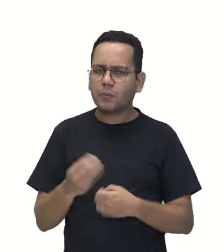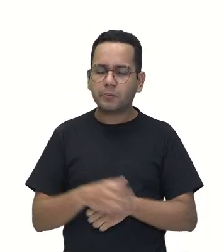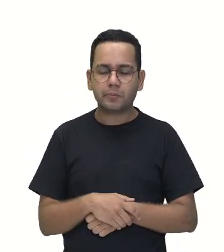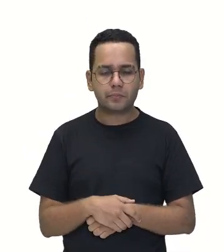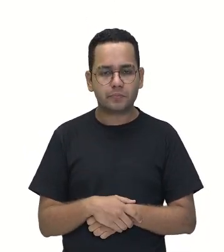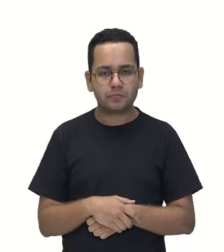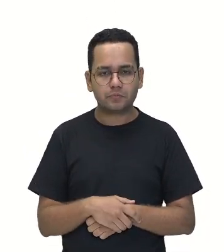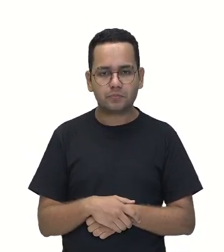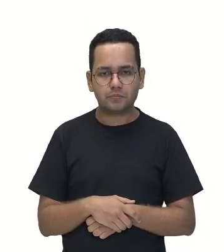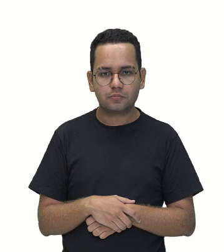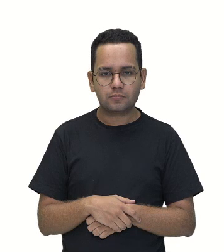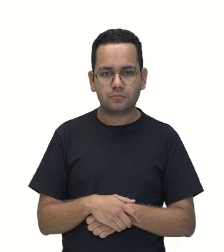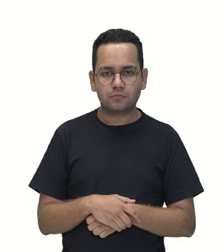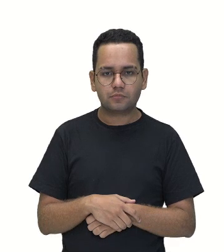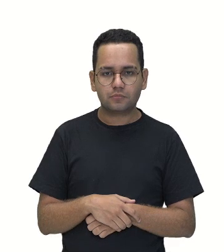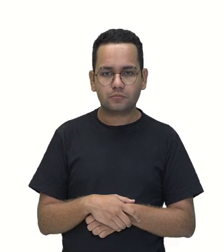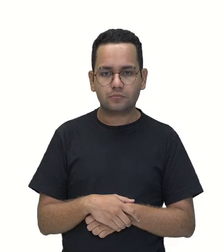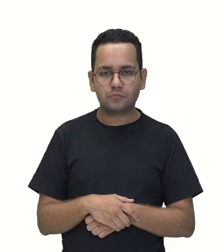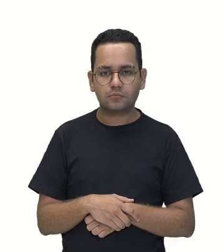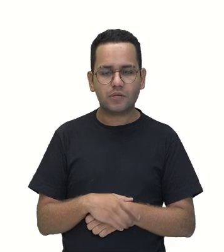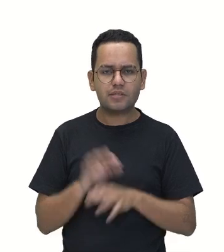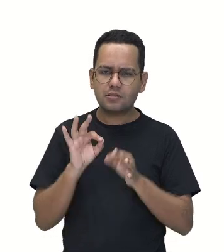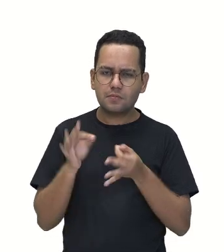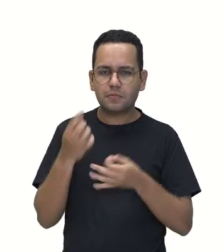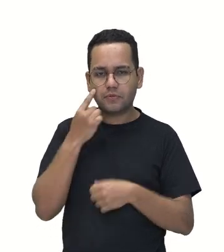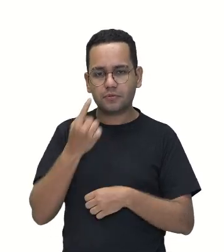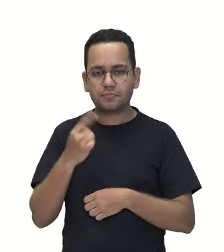simples √ qu